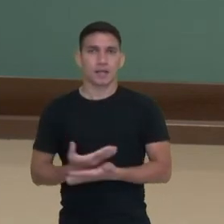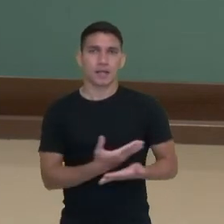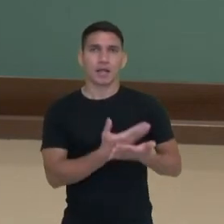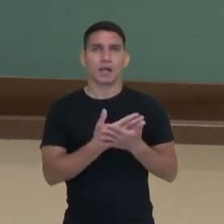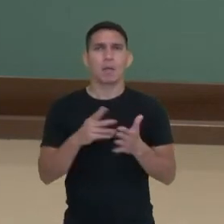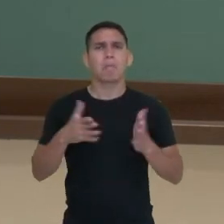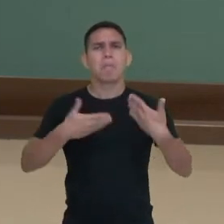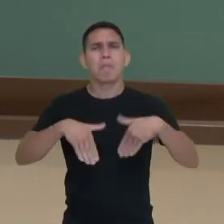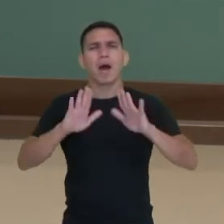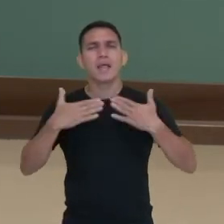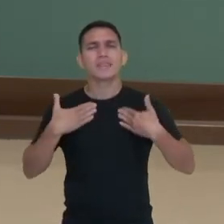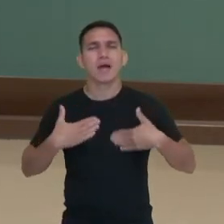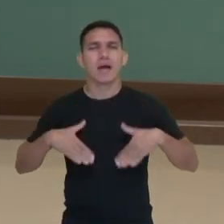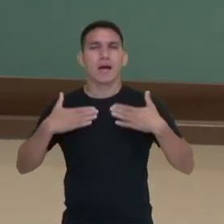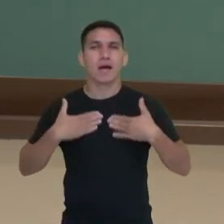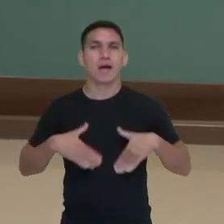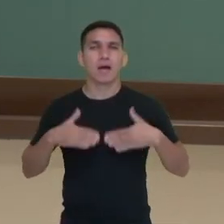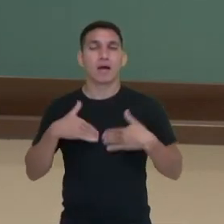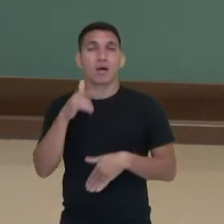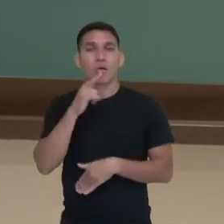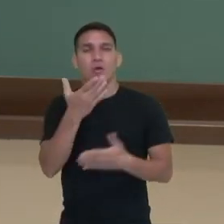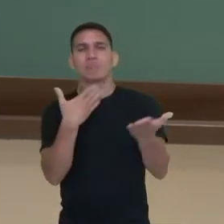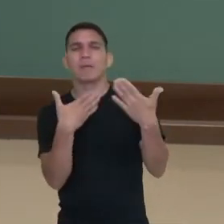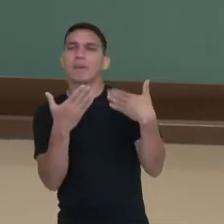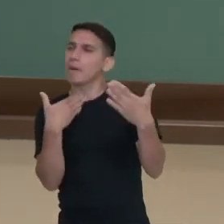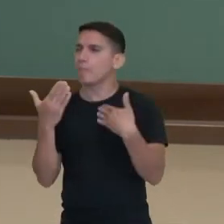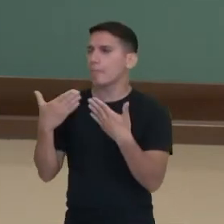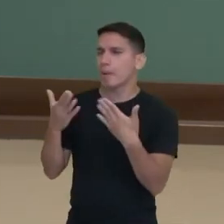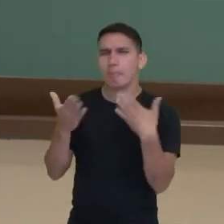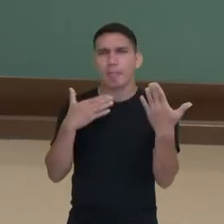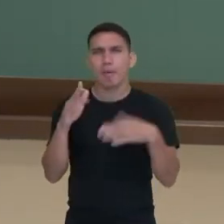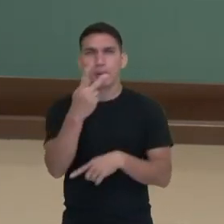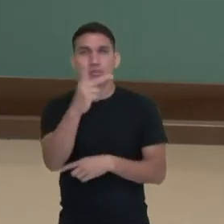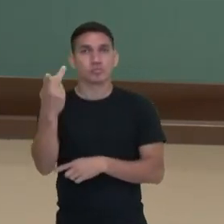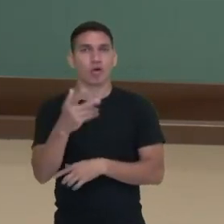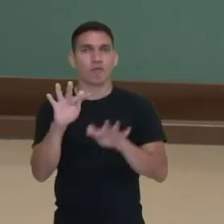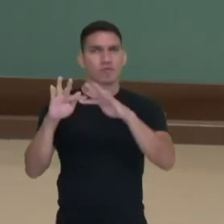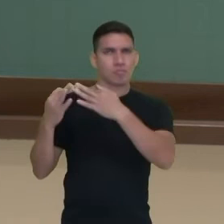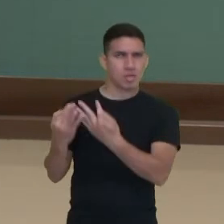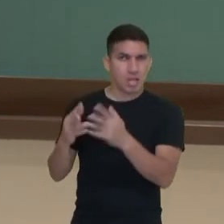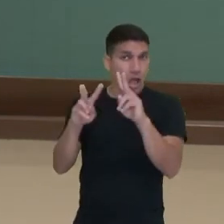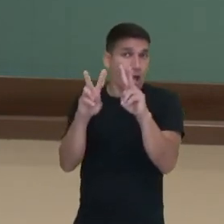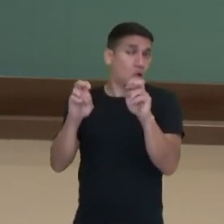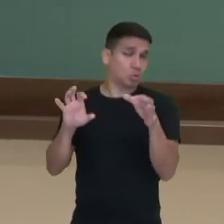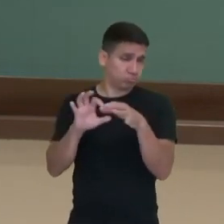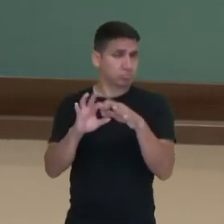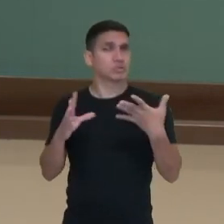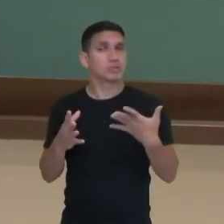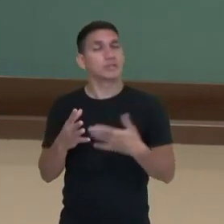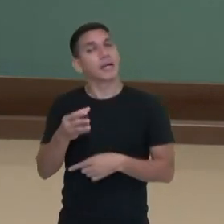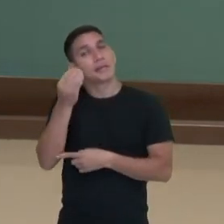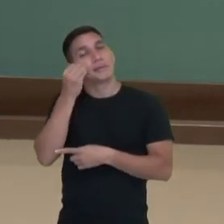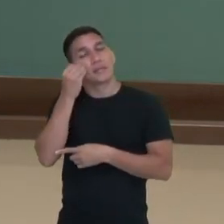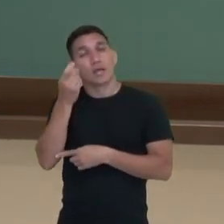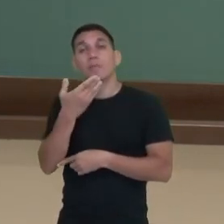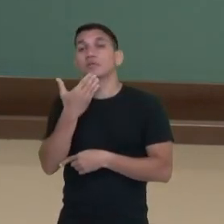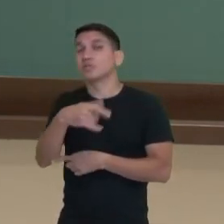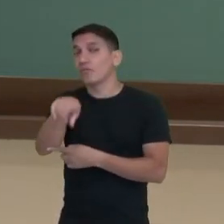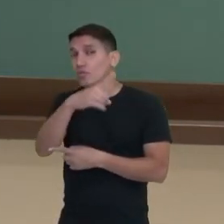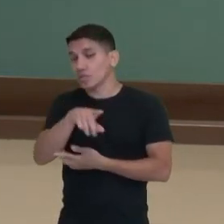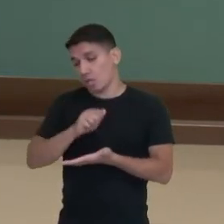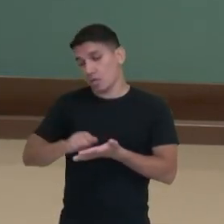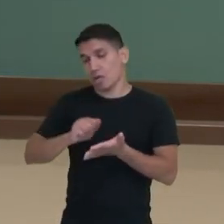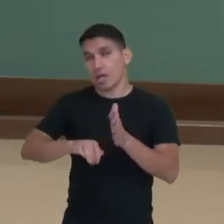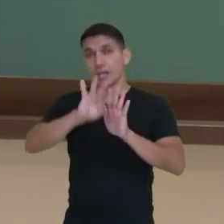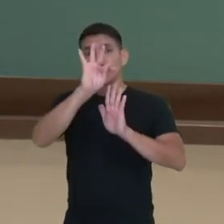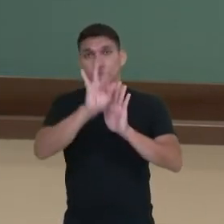mais tranquilidade, pode até conversar com alguém aí da sua família sobre esse assunto, e daí eu quero que você coloque um